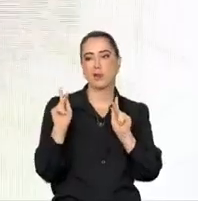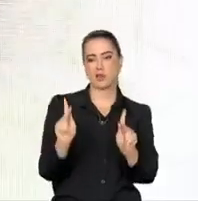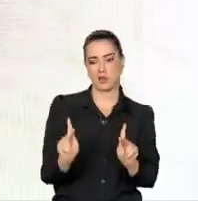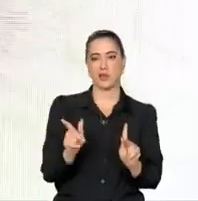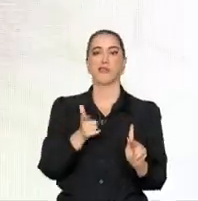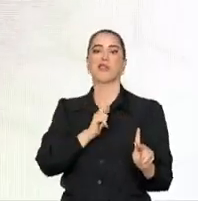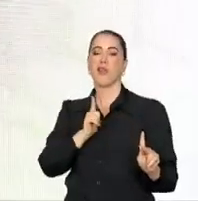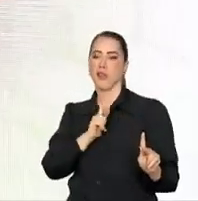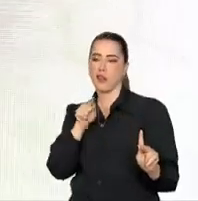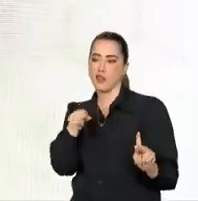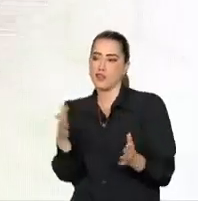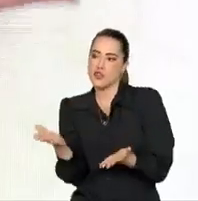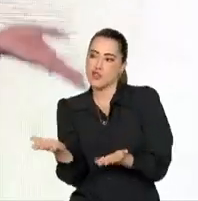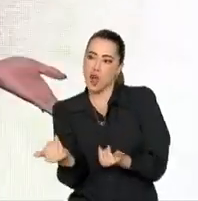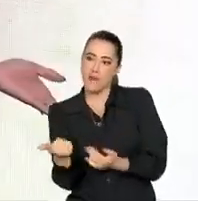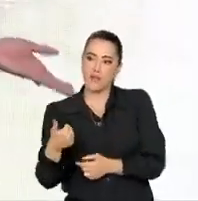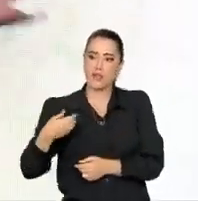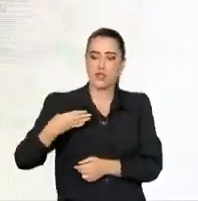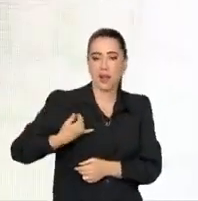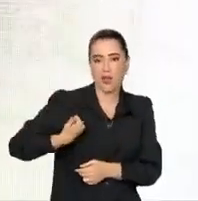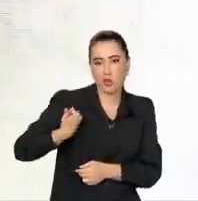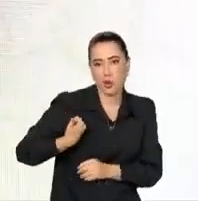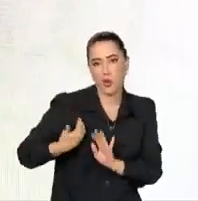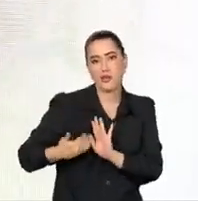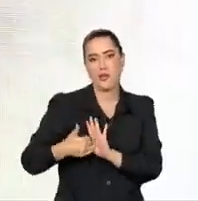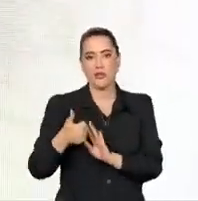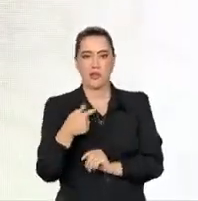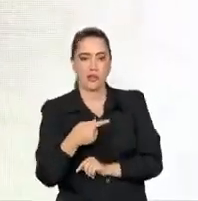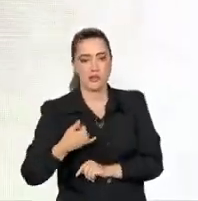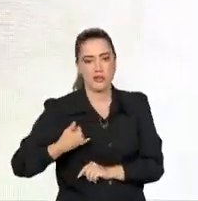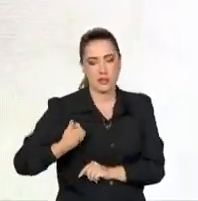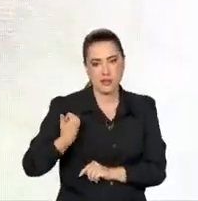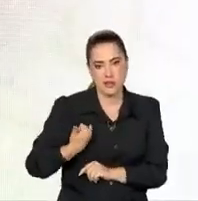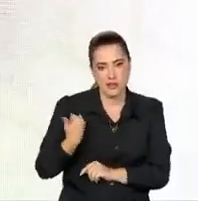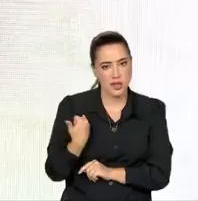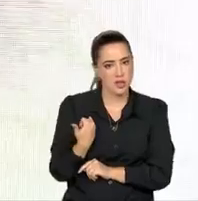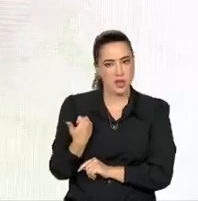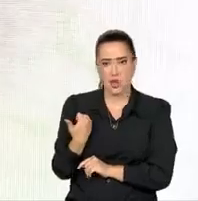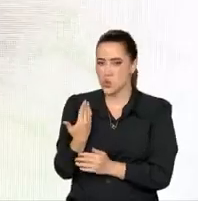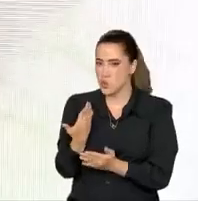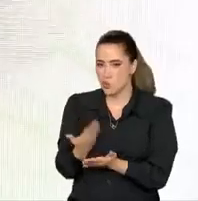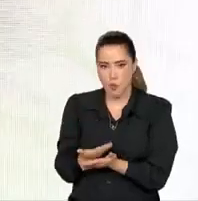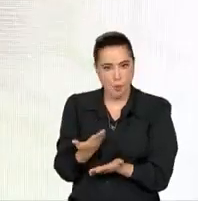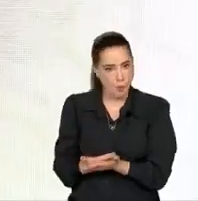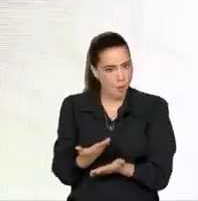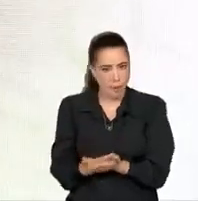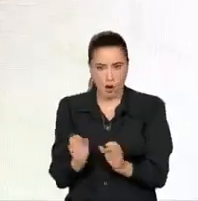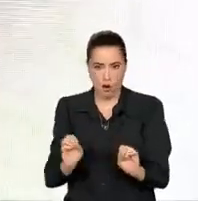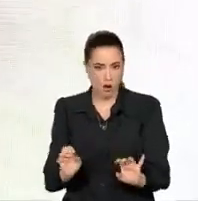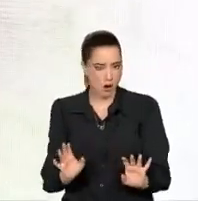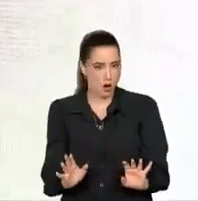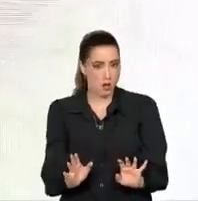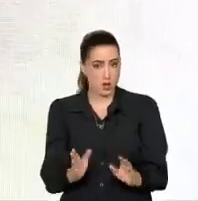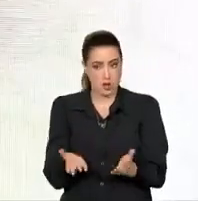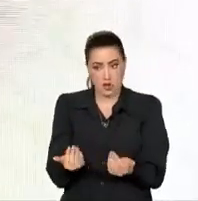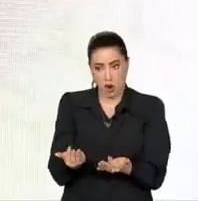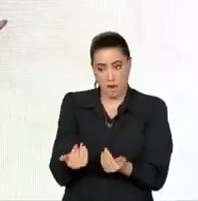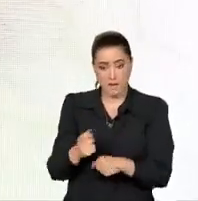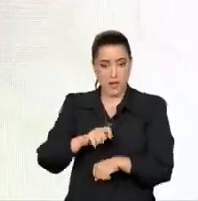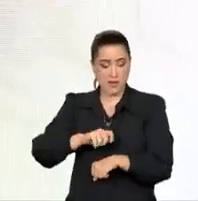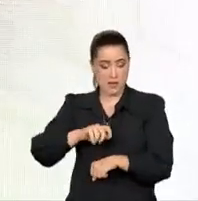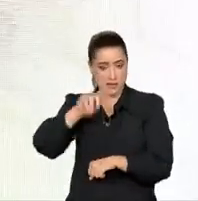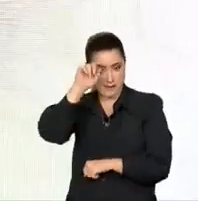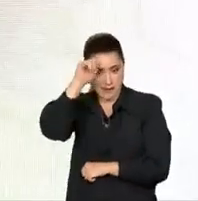ter jovens de 14 a 17 anos fora do ensino médio, jovens negros, em sua